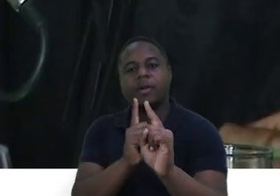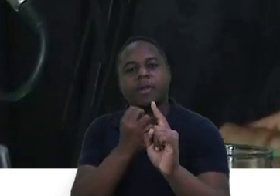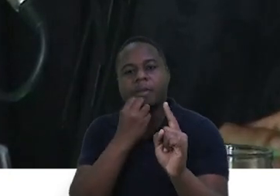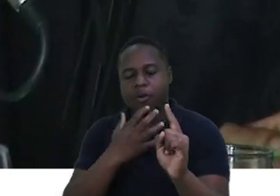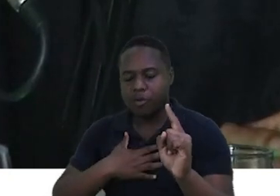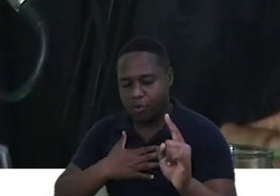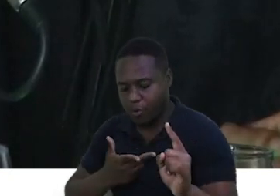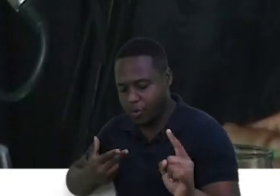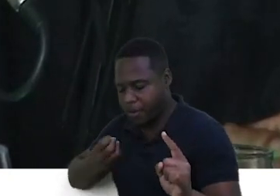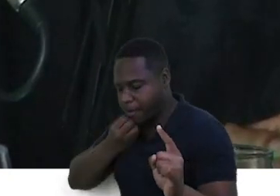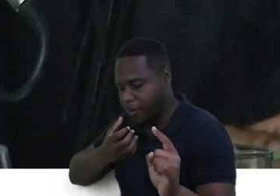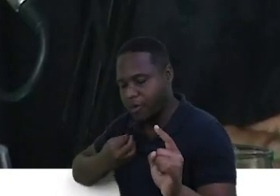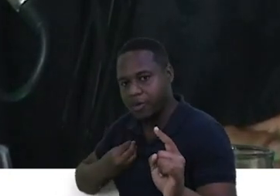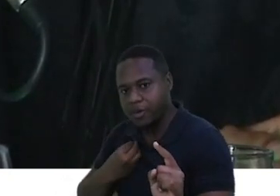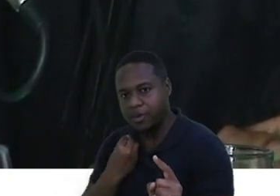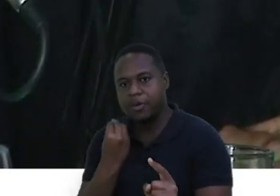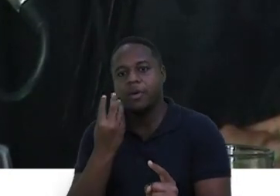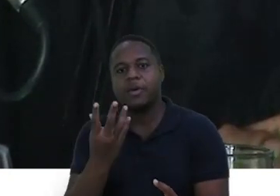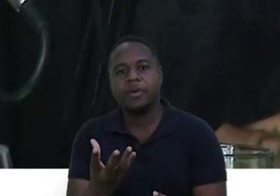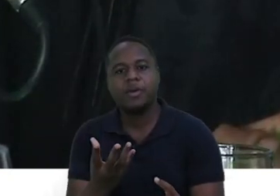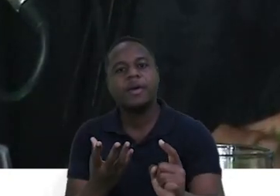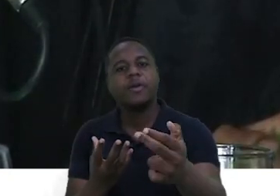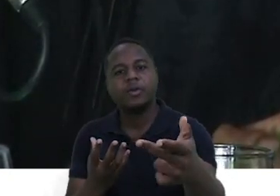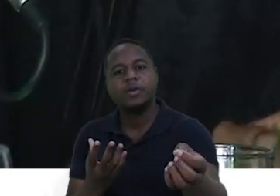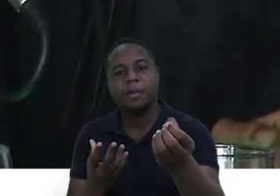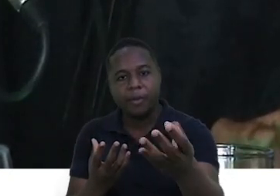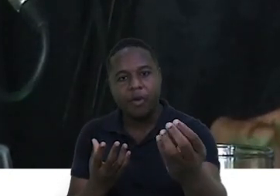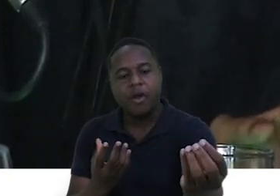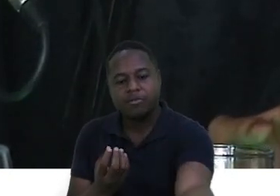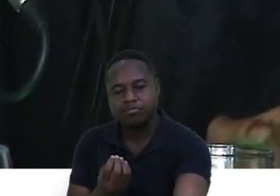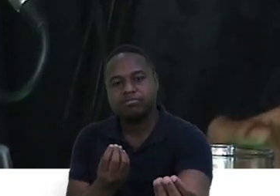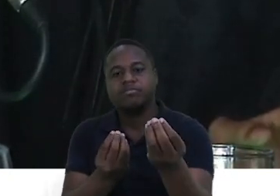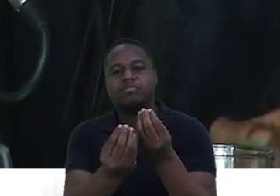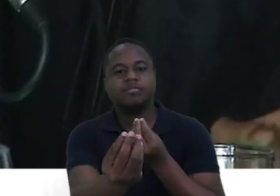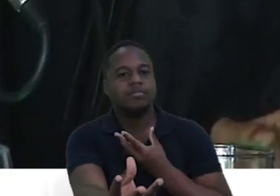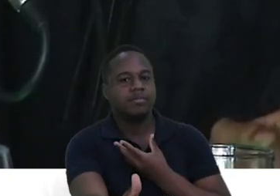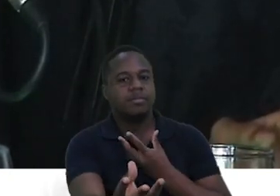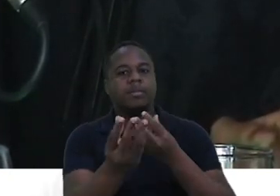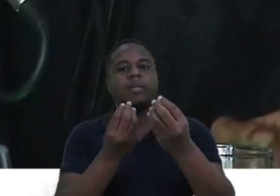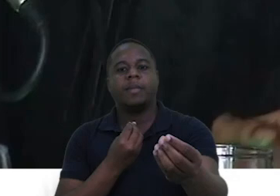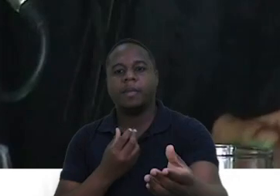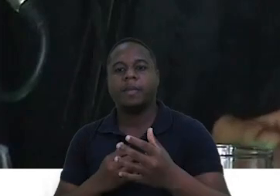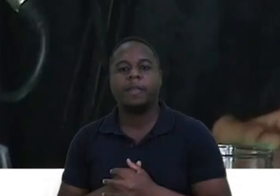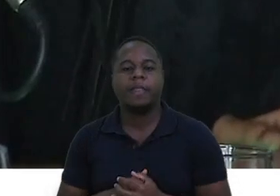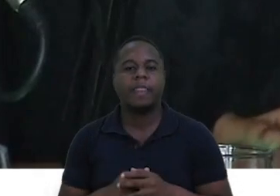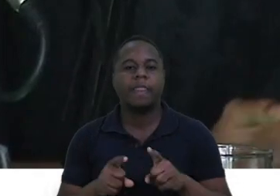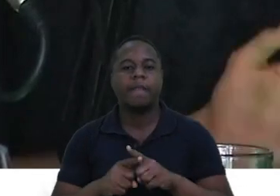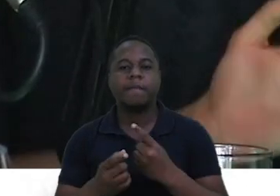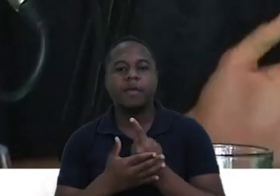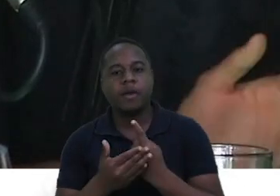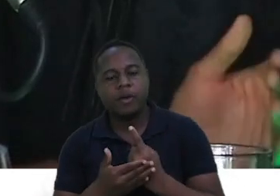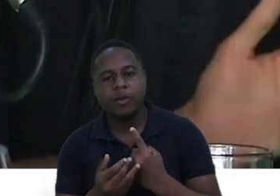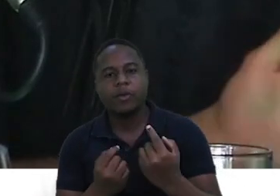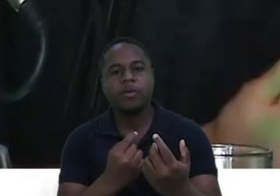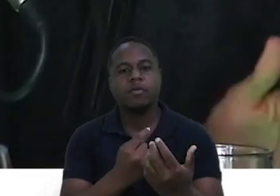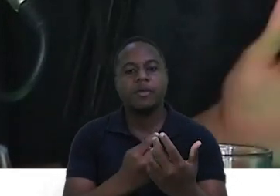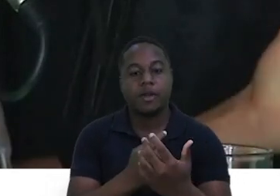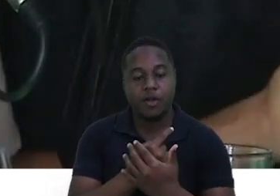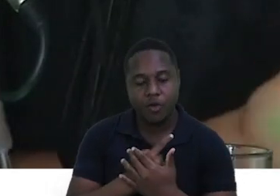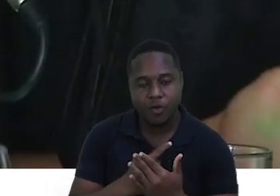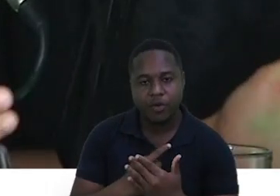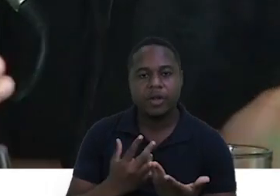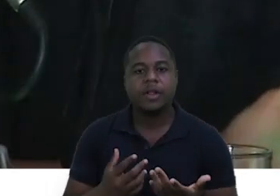E tanto para a gente e para ela. Respeitando nossos limites, acolhendo um outro, entendendo as dificuldades de cada um,